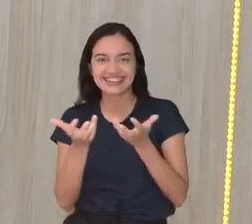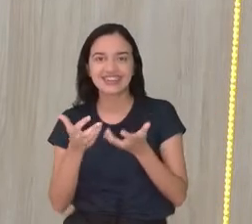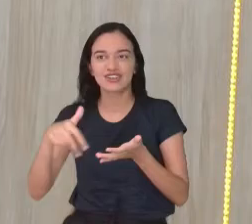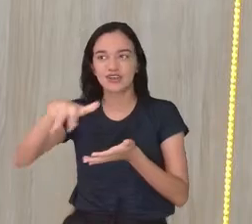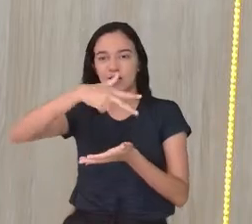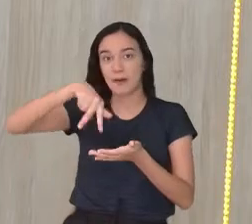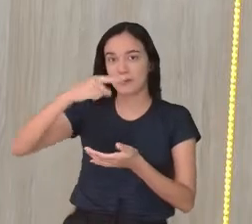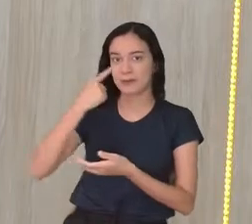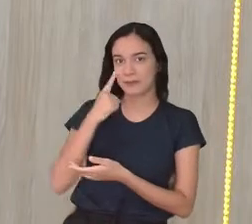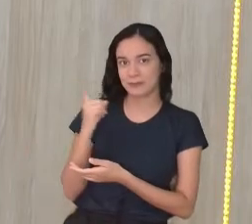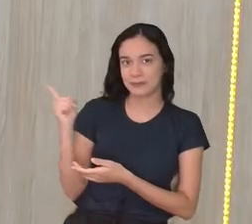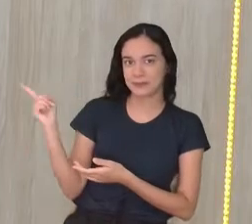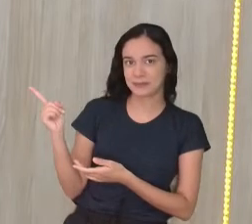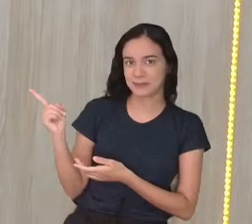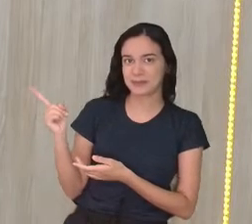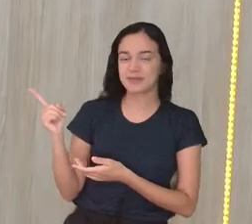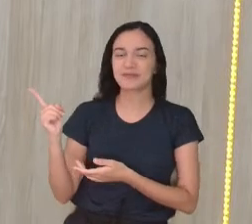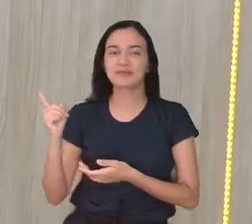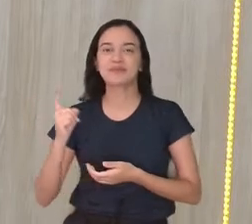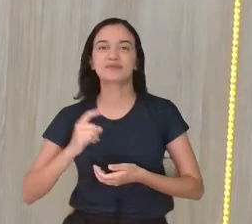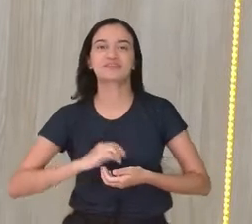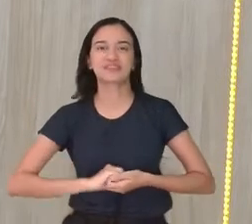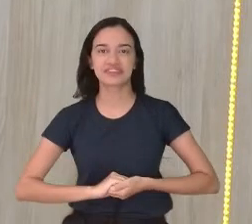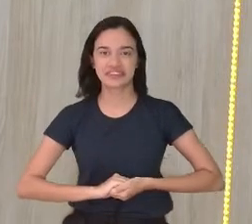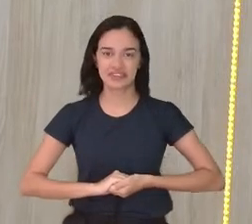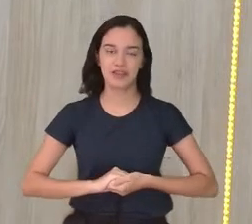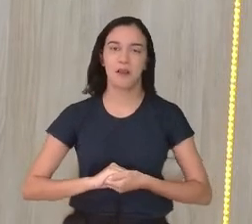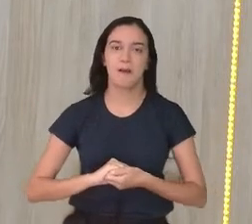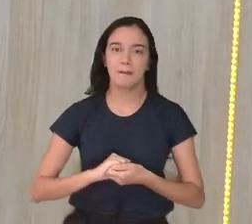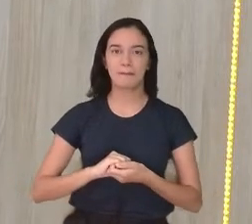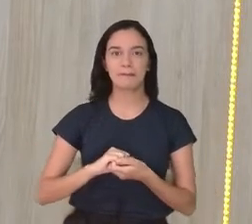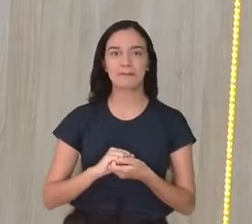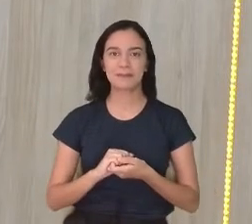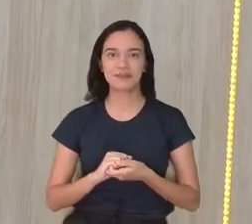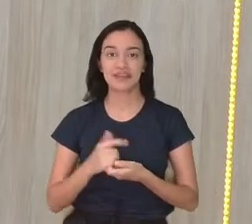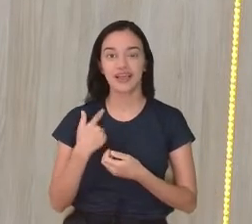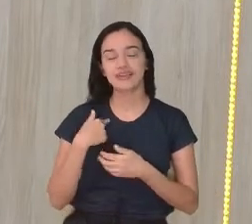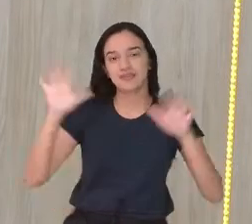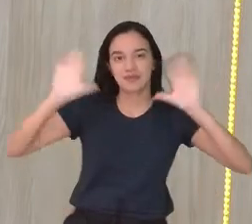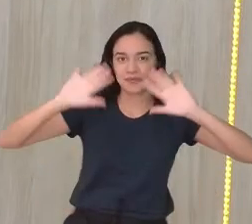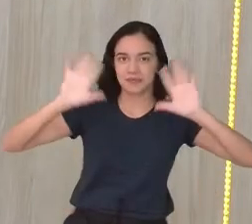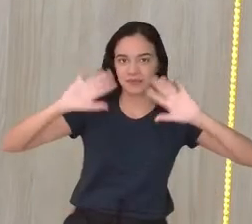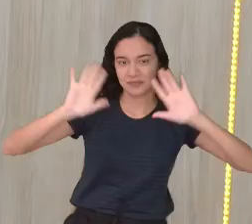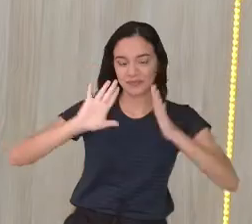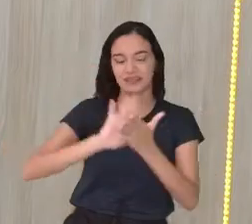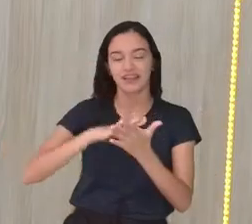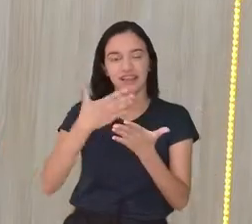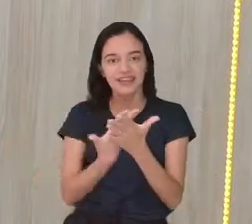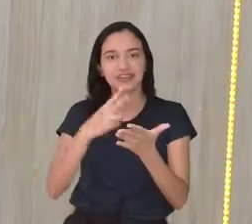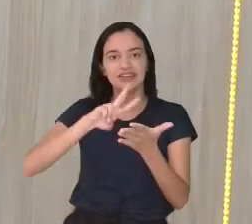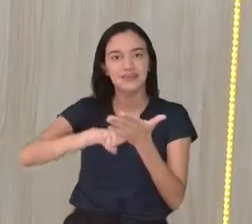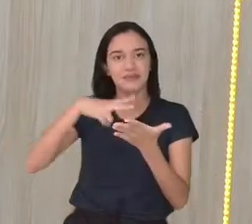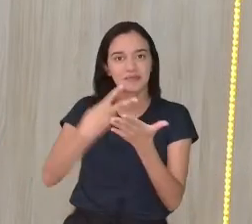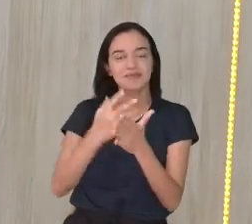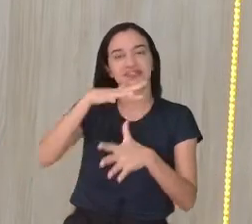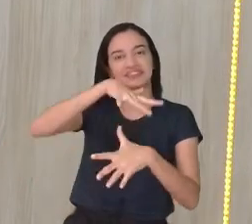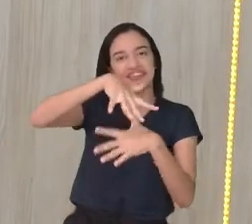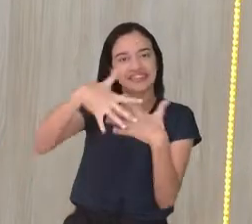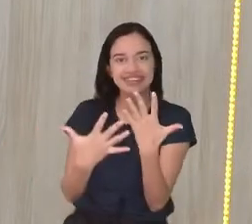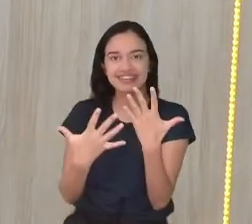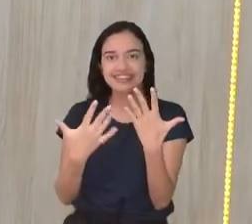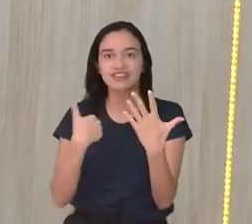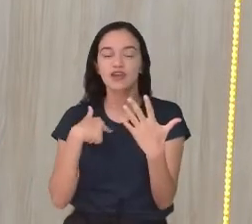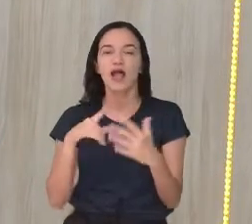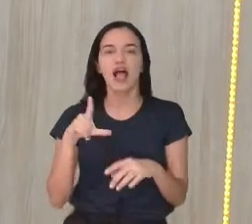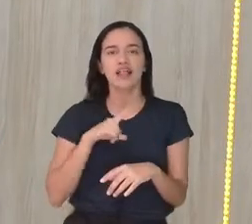dançar. Como o Midian dançou, eu também. Olha a Midian aqui fazendo a interpretação de Libras. Tem